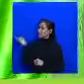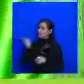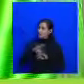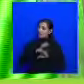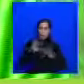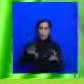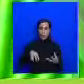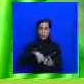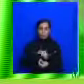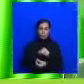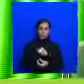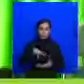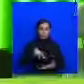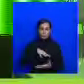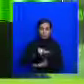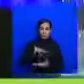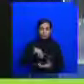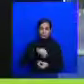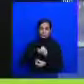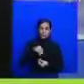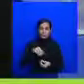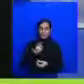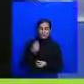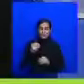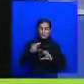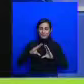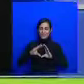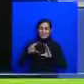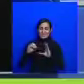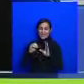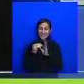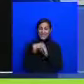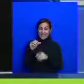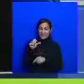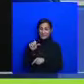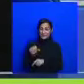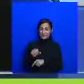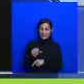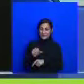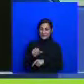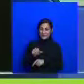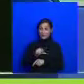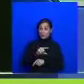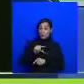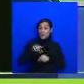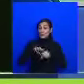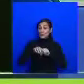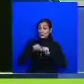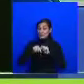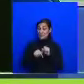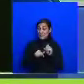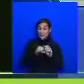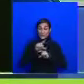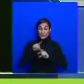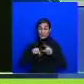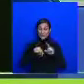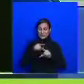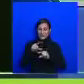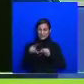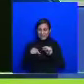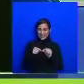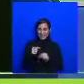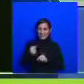valendo. Globo recarregado, embaralhando 10 bolas numeradas de 0 a 9. Super 7 com